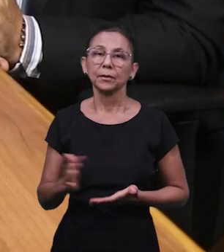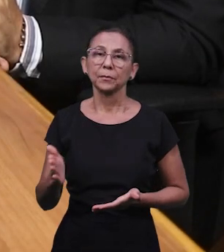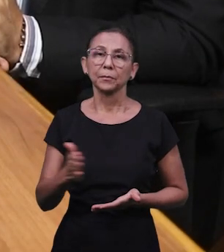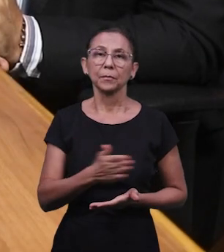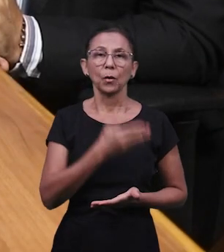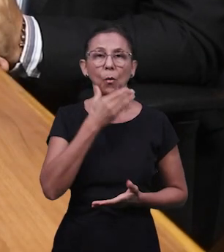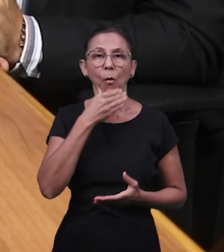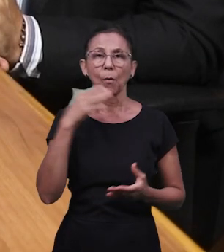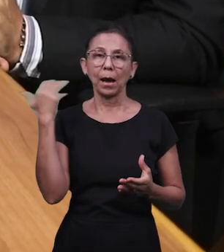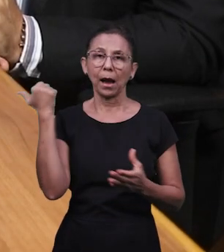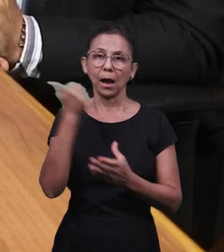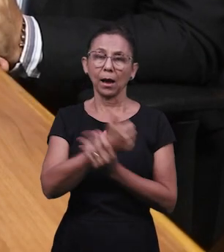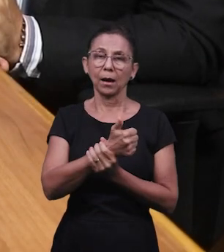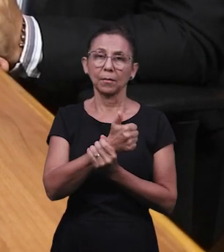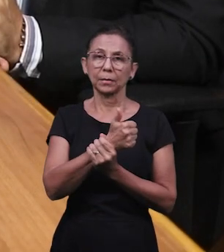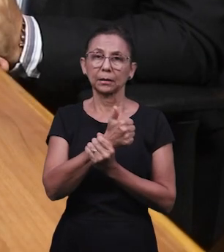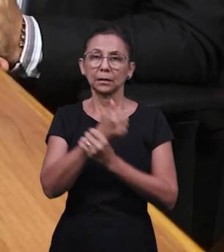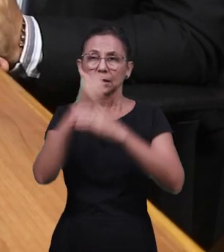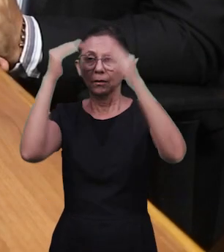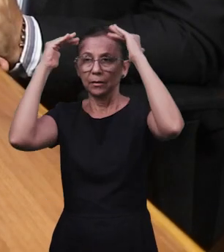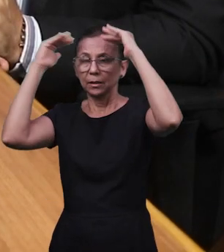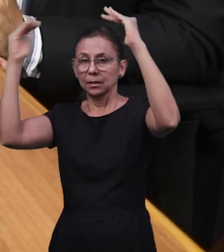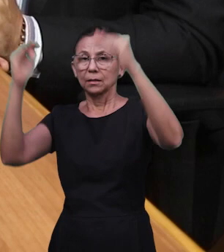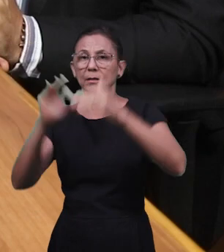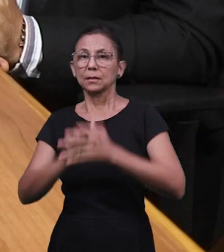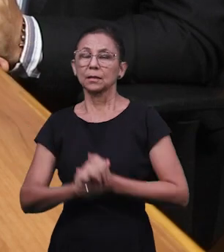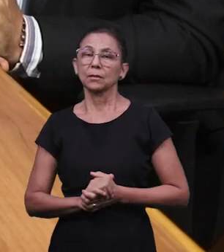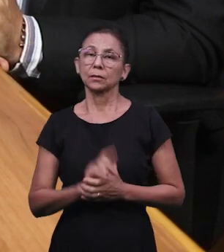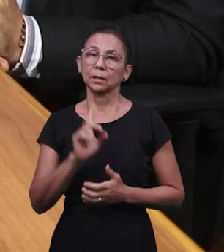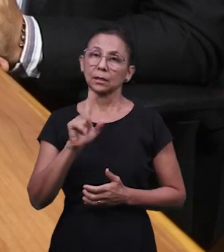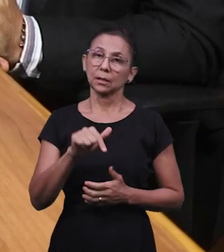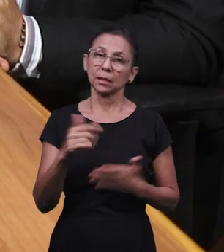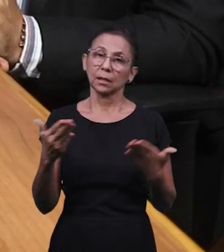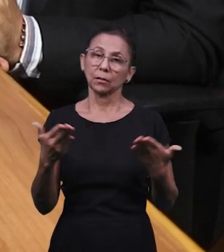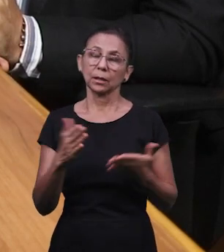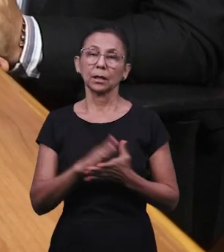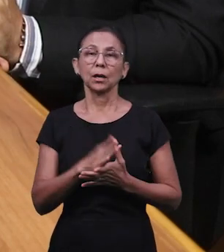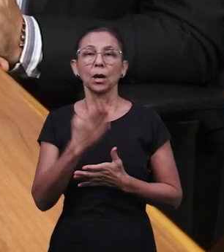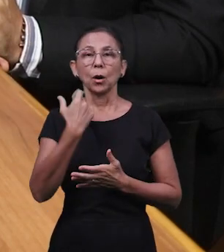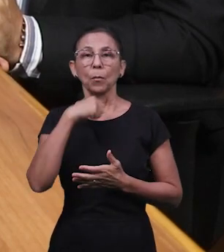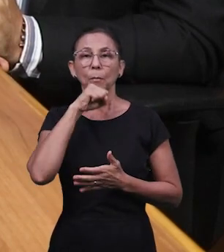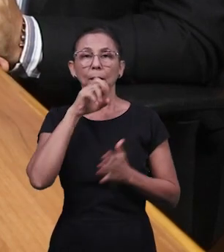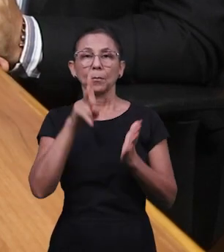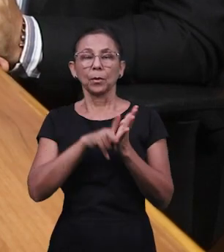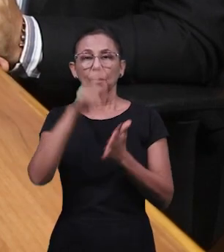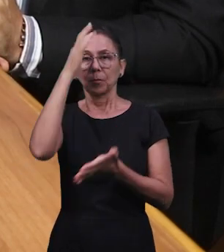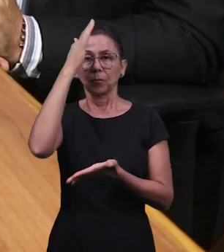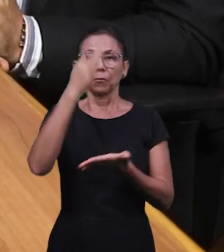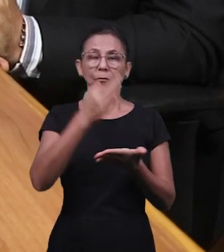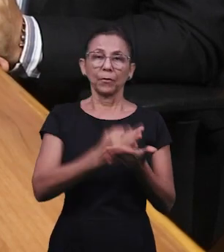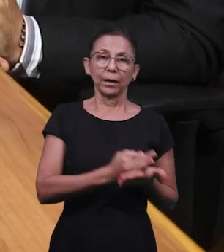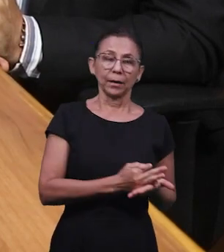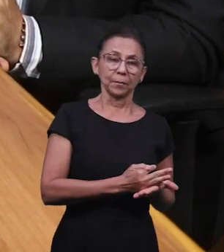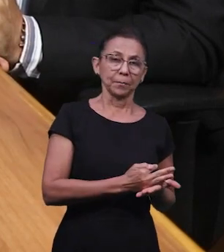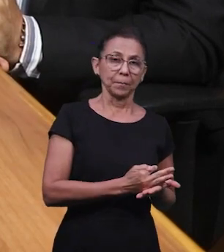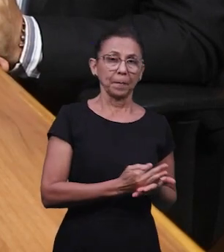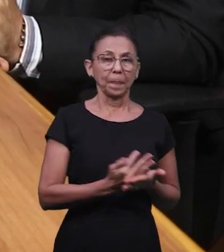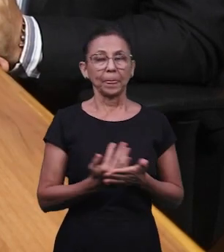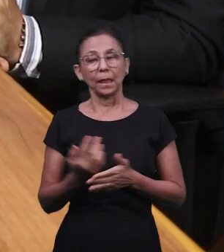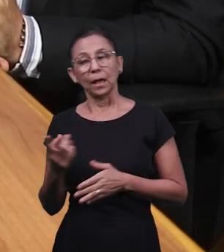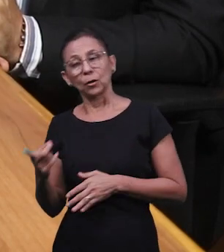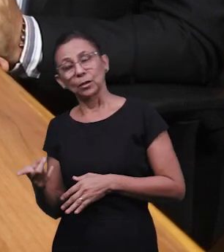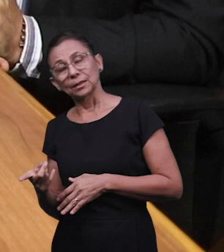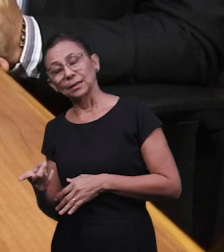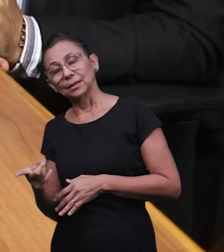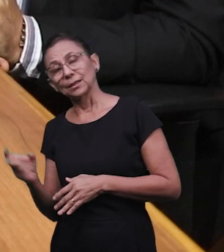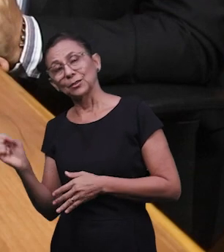Abraão obedeceu e foi considerado pai da fé. É o Velho Testamento. No Novo Testamento é o contrário. Você